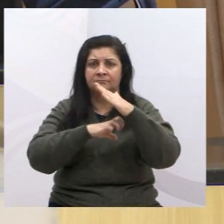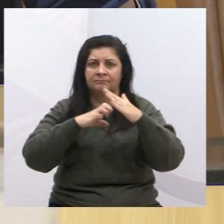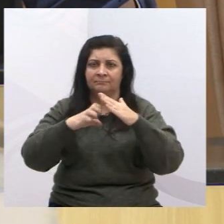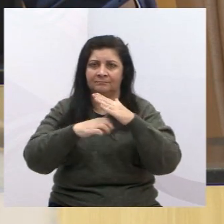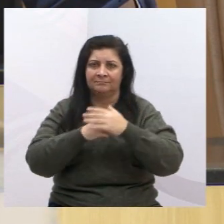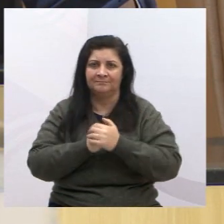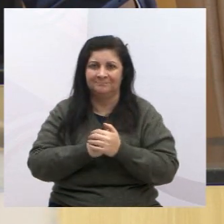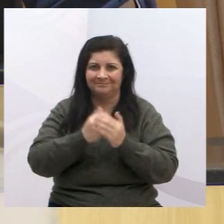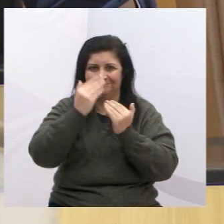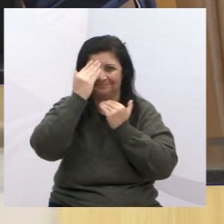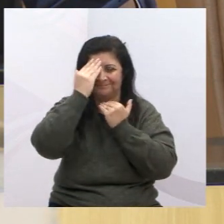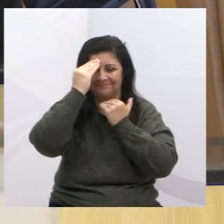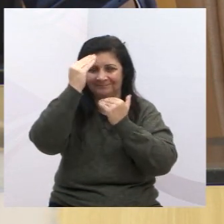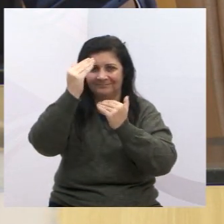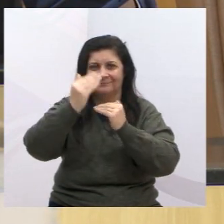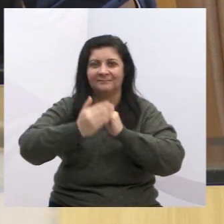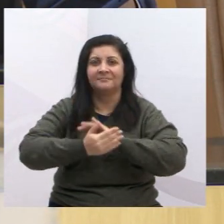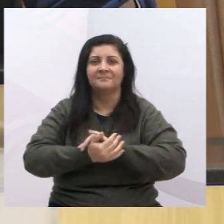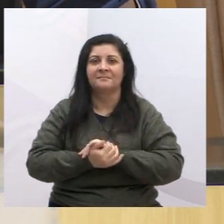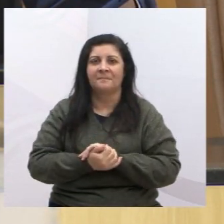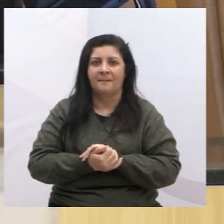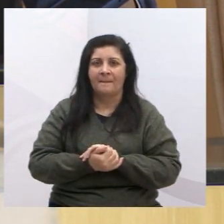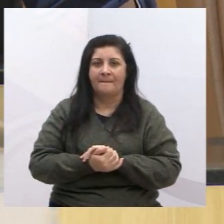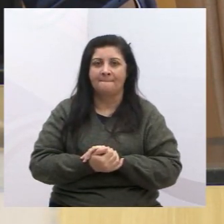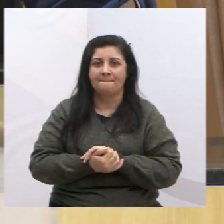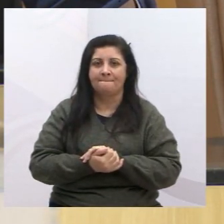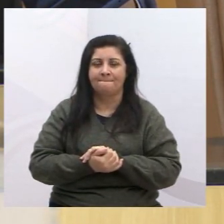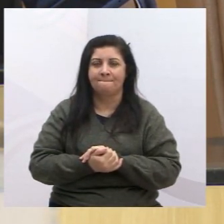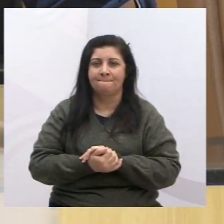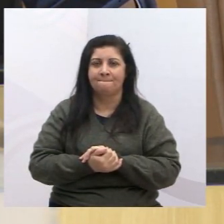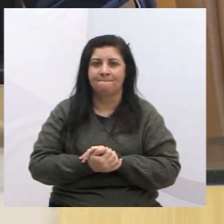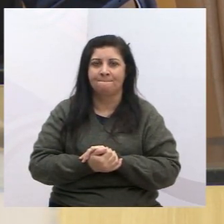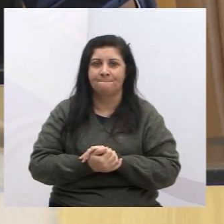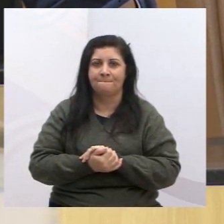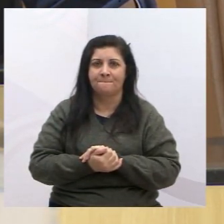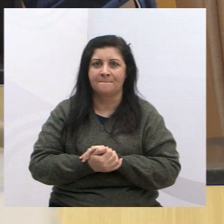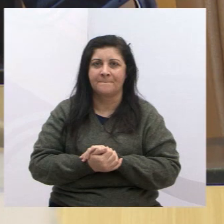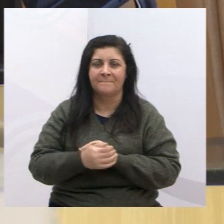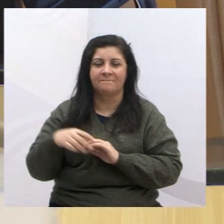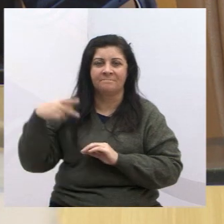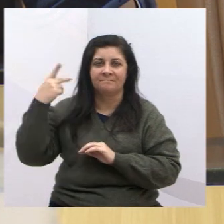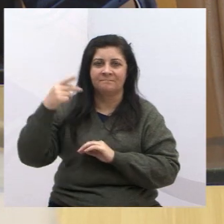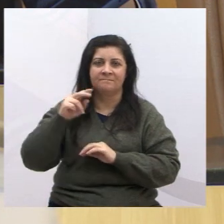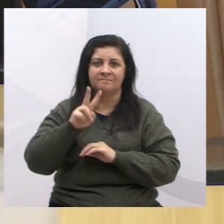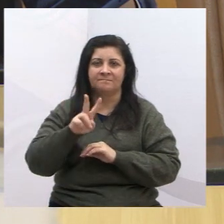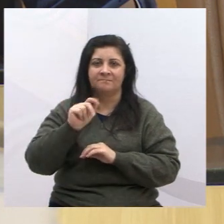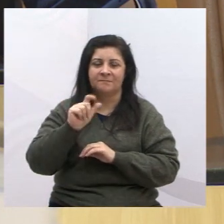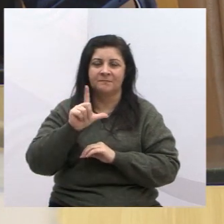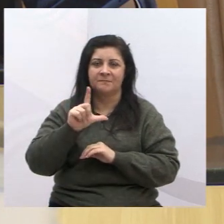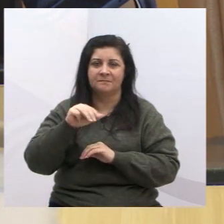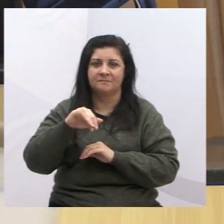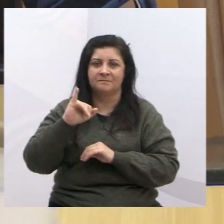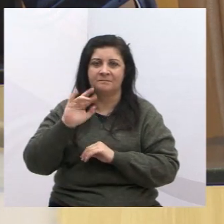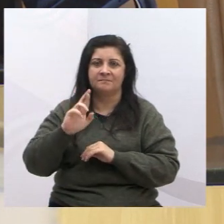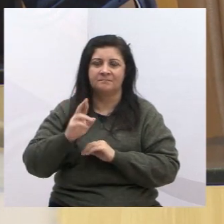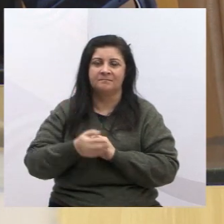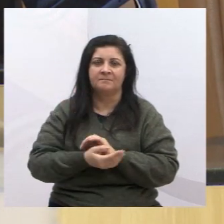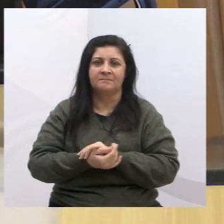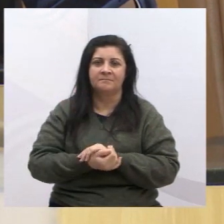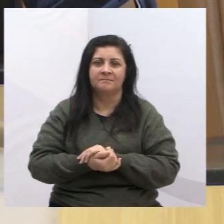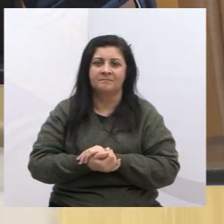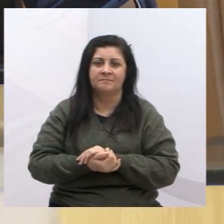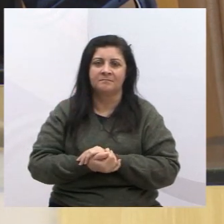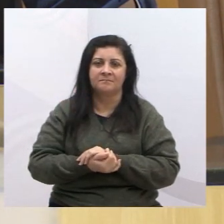antecipando agradecimento pela atenção dispensada, subscrevemos. Autoria, vereador Valmir do Parque Meia Lua. Senhor presidente, foi